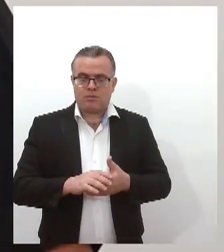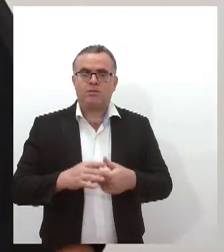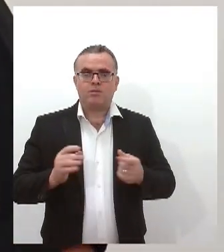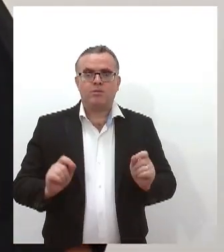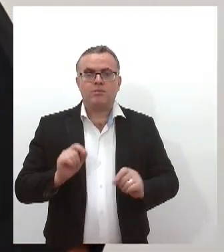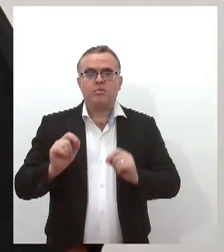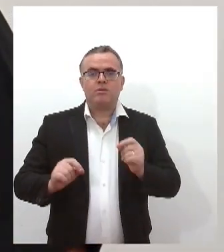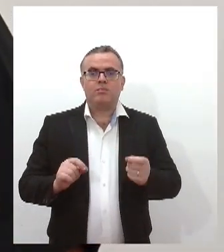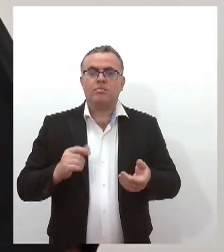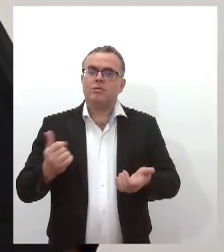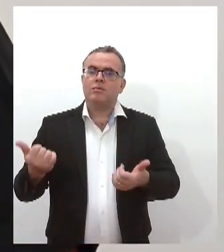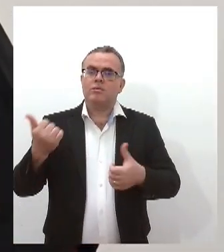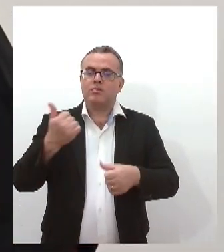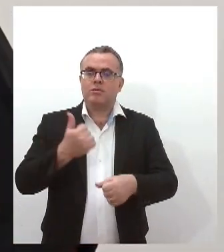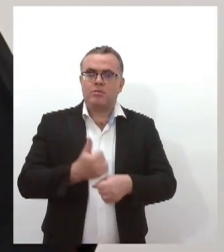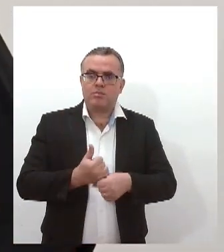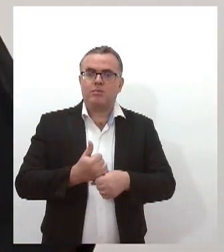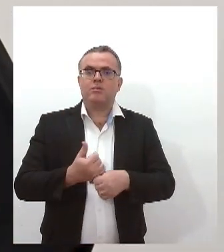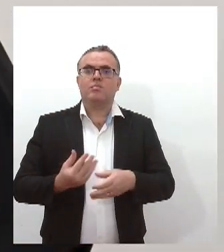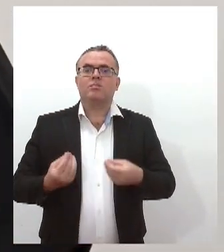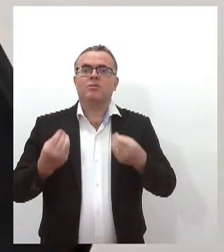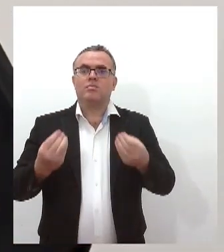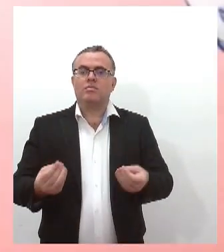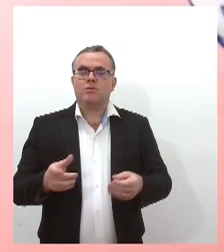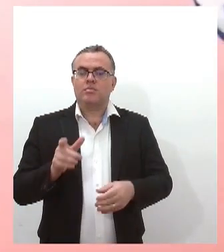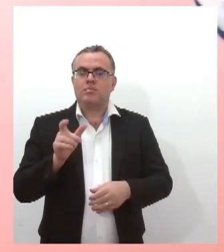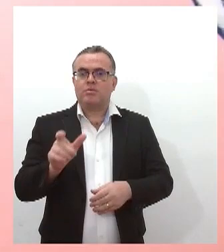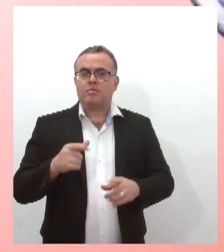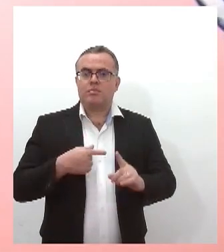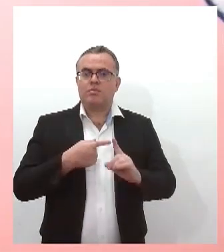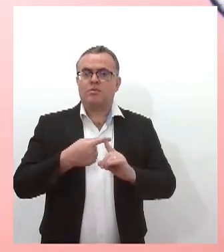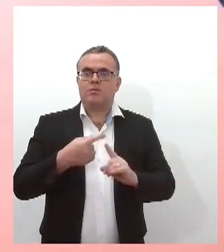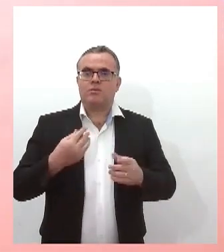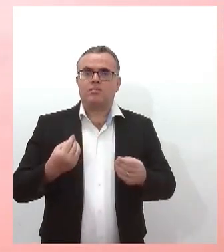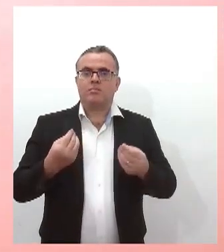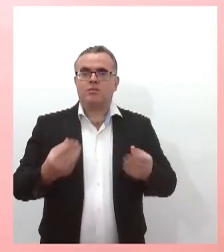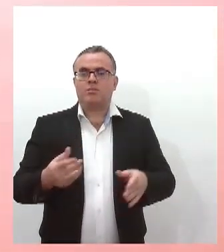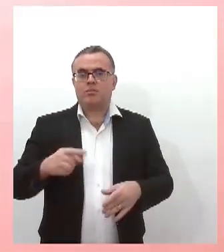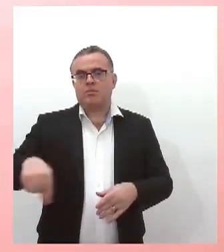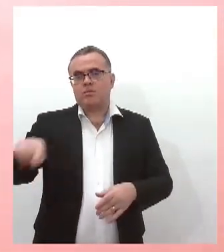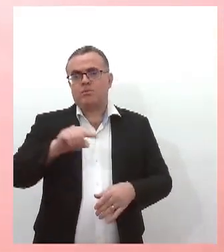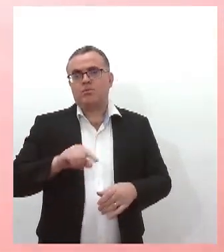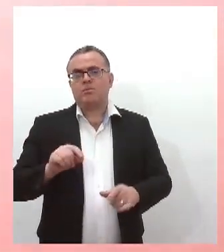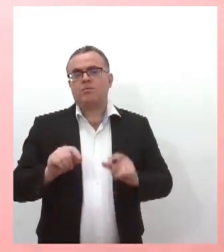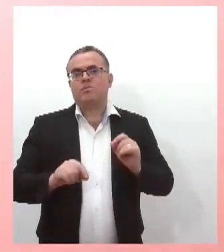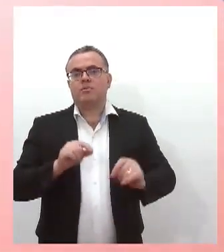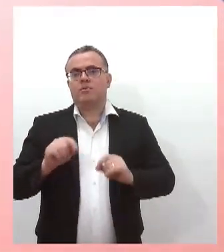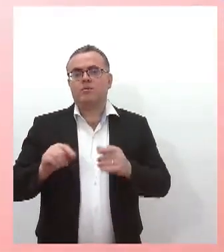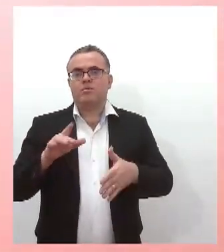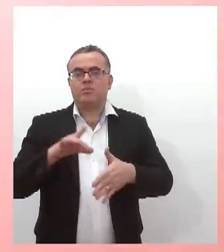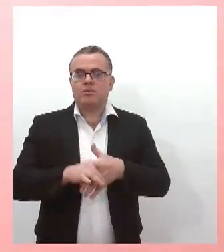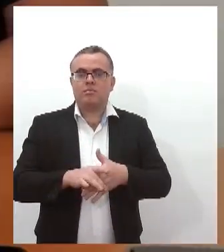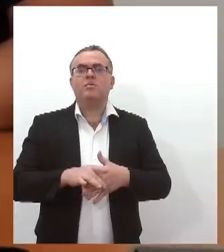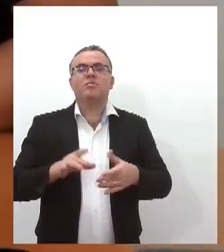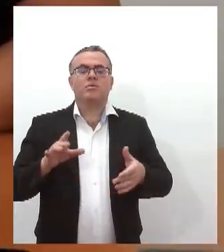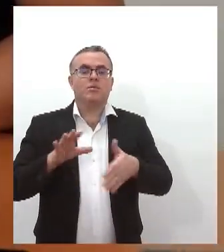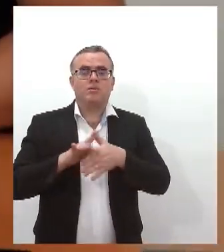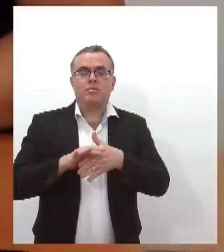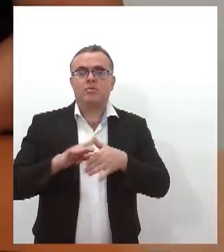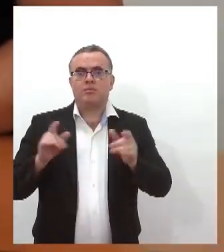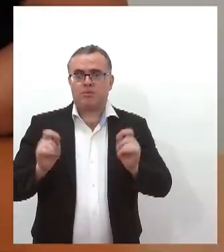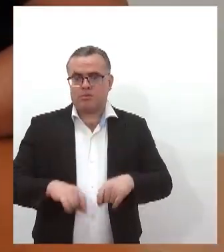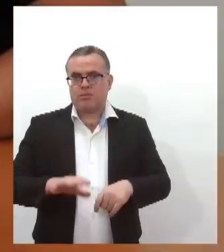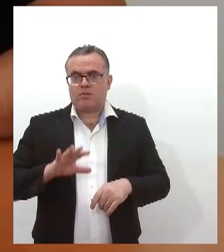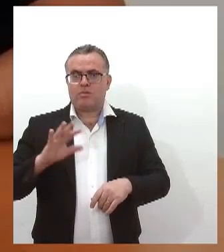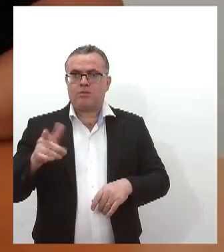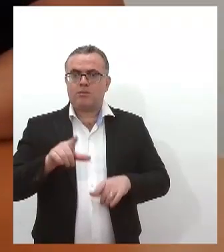cestas básicas pelo cartão C+, que permite essa pessoa portadora da doença fazer a escolha dos gêneros alimentícios